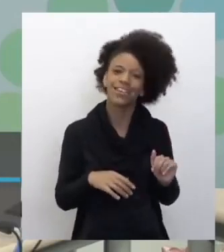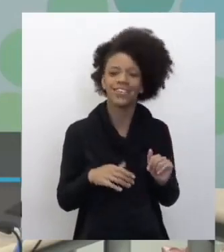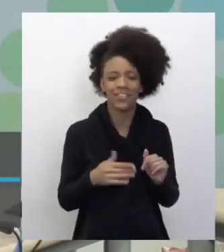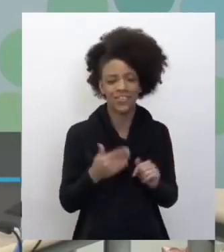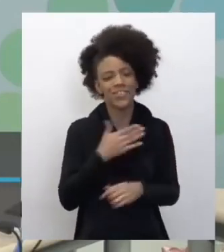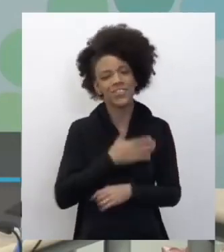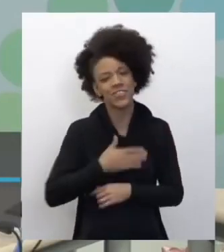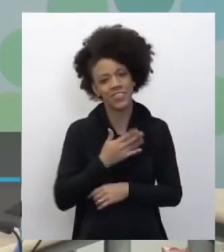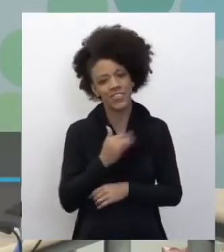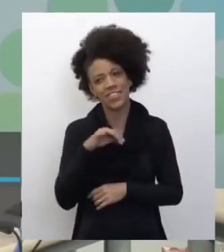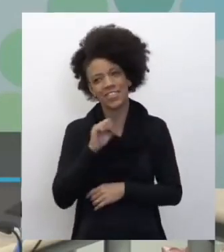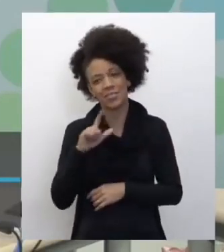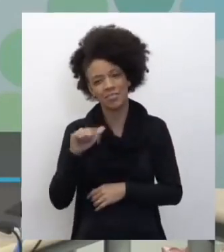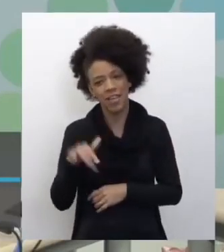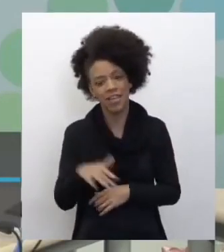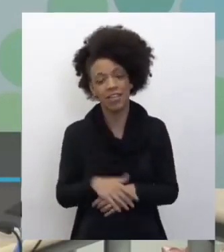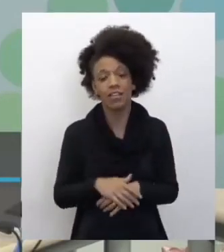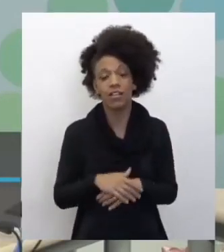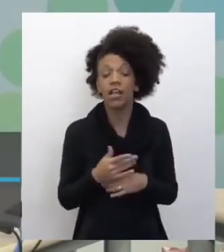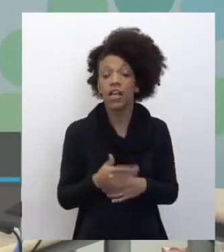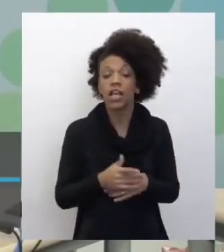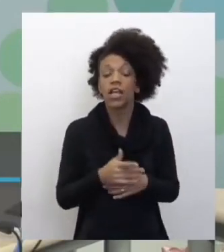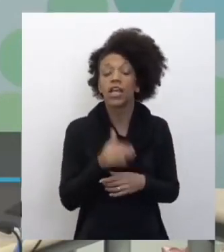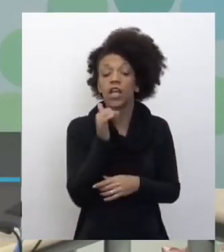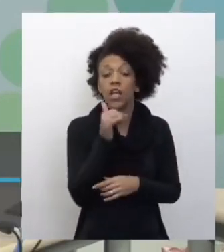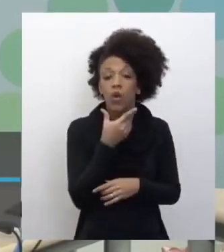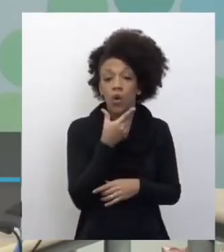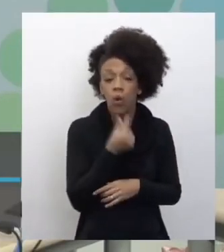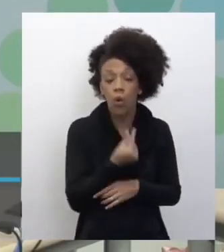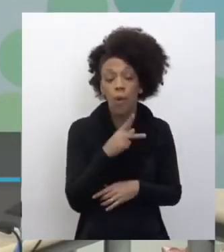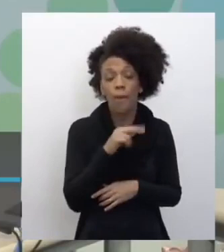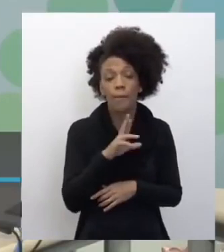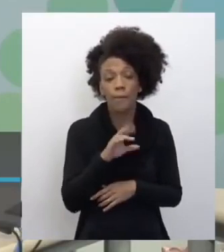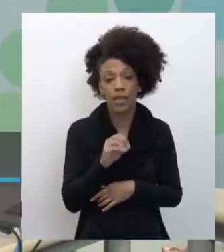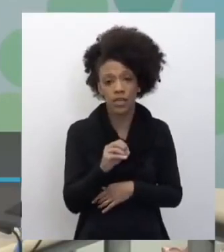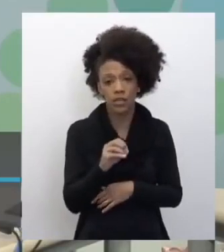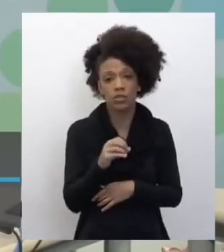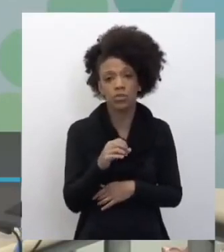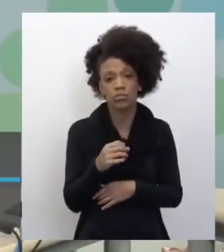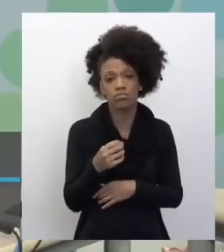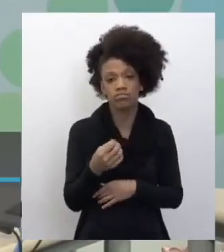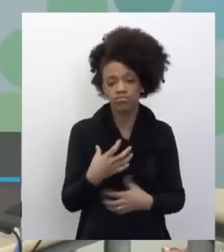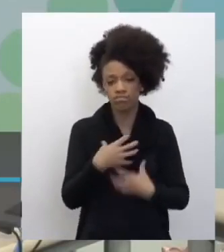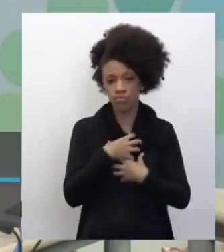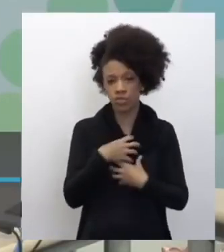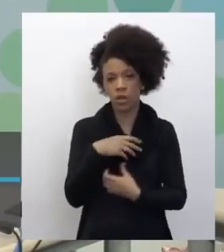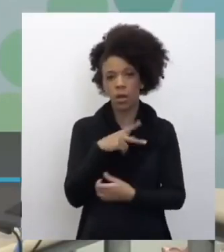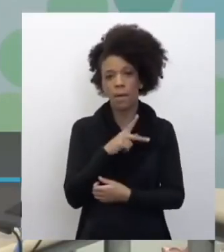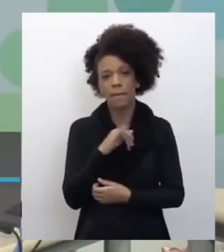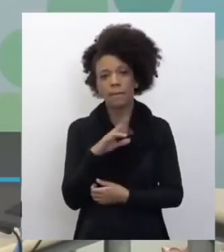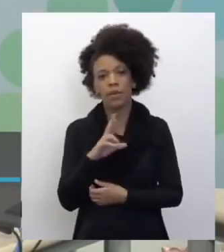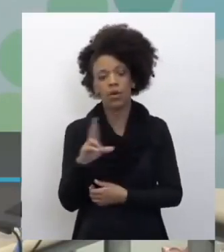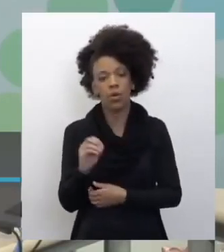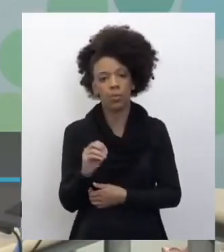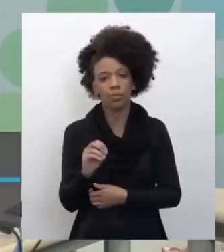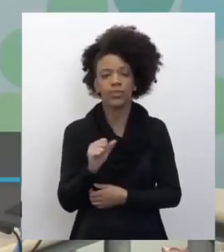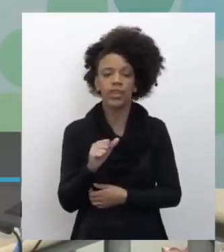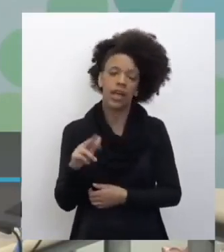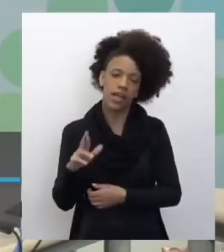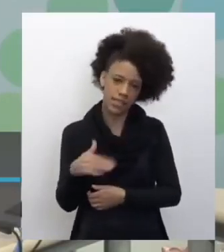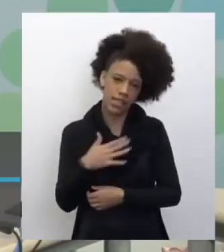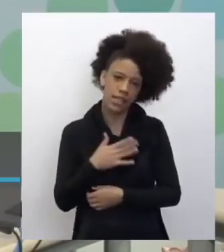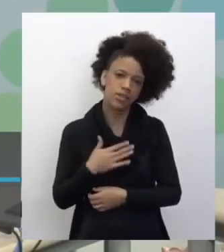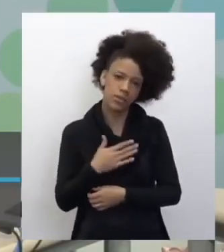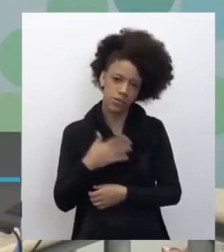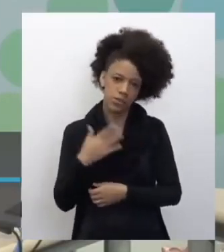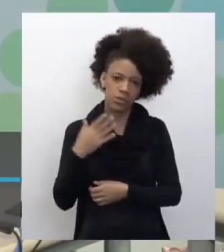dela. O Pedro Henrique se identificou com o Pierrot. A Sara gostou da princesa, né? No caso seria a Inamorate,